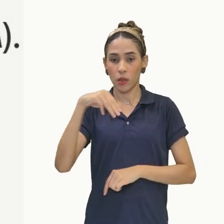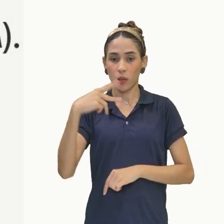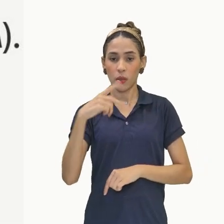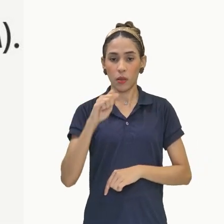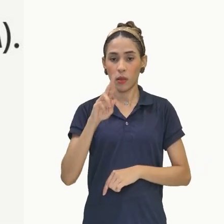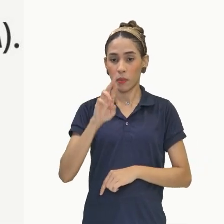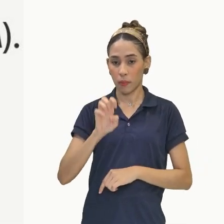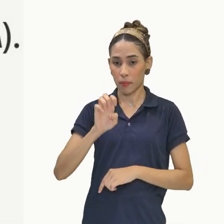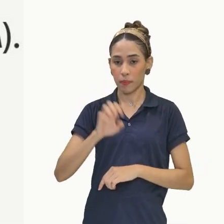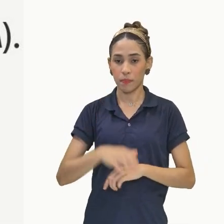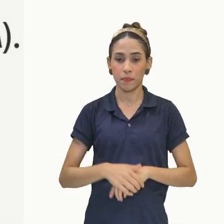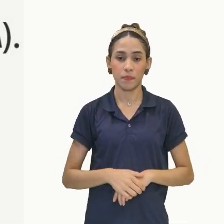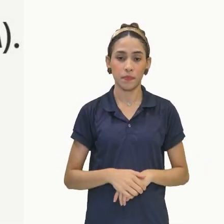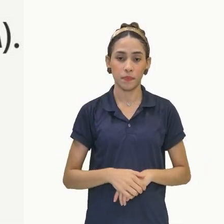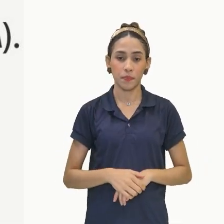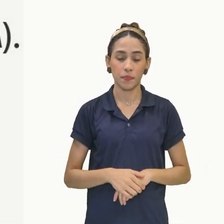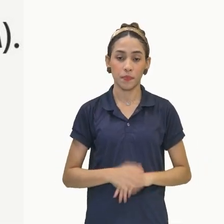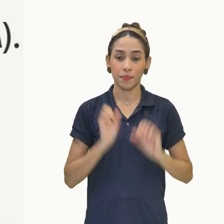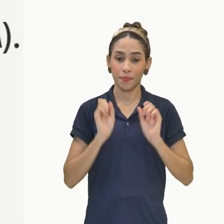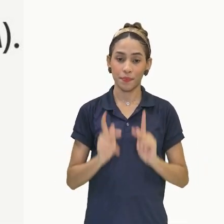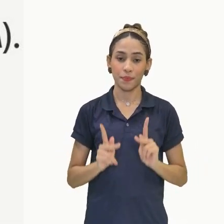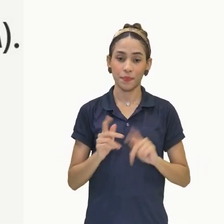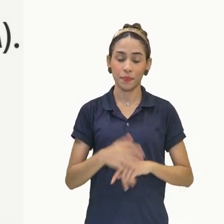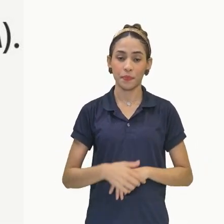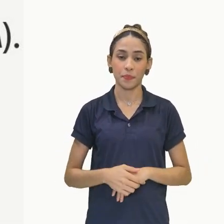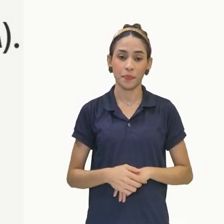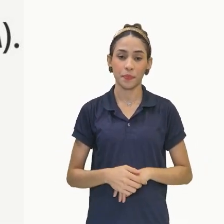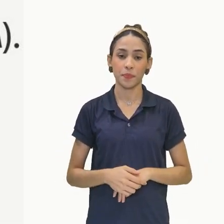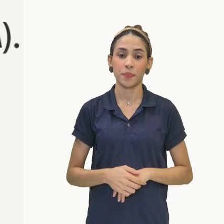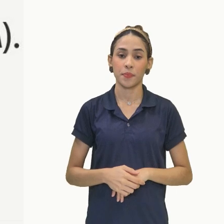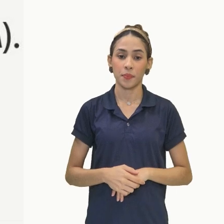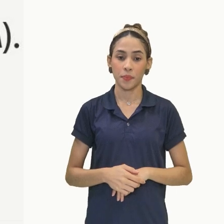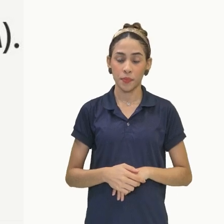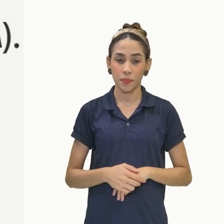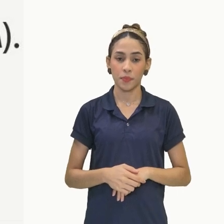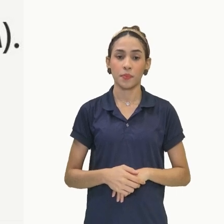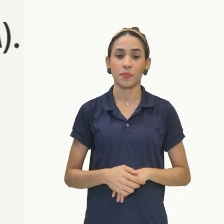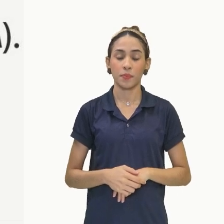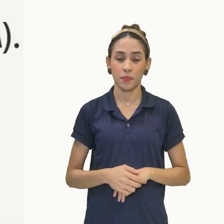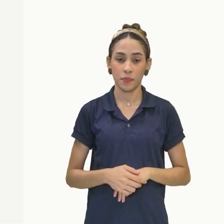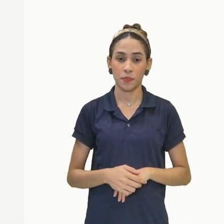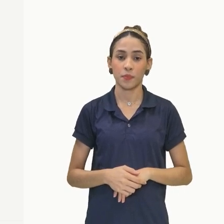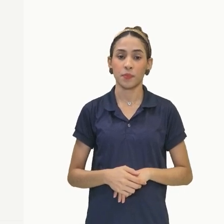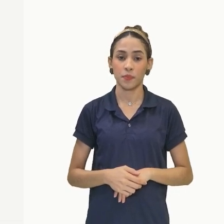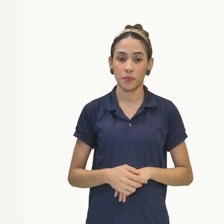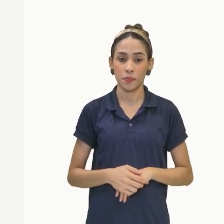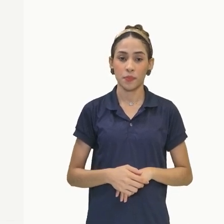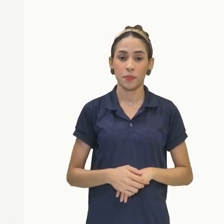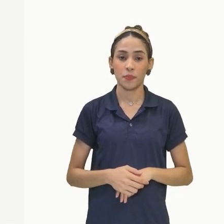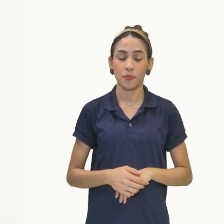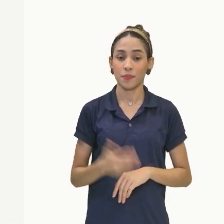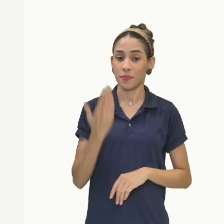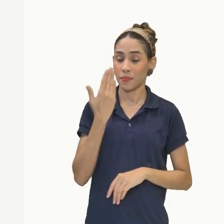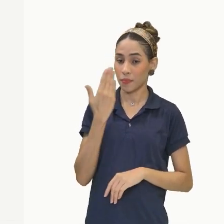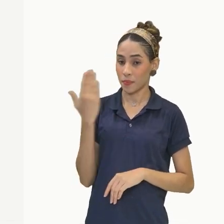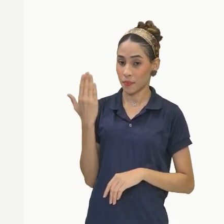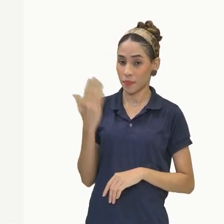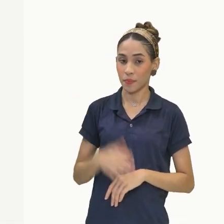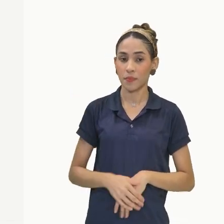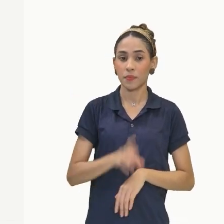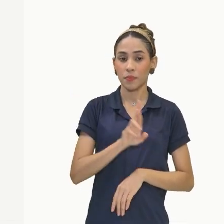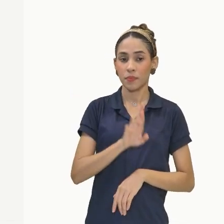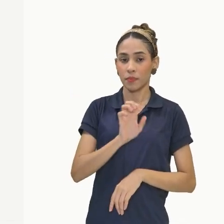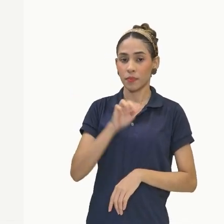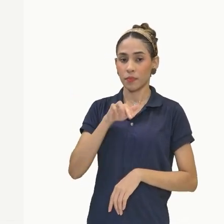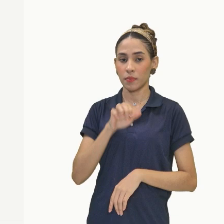em ohm. Ok, gente? Bem, potência dissipada está definido para vocês agora